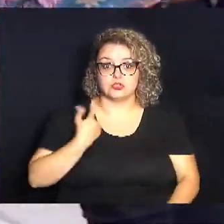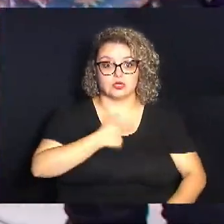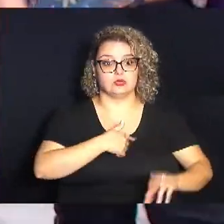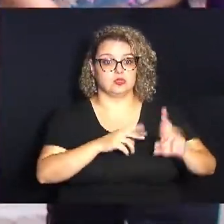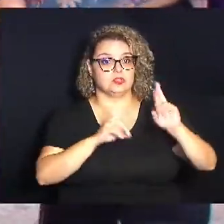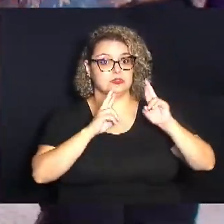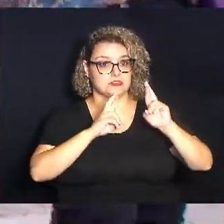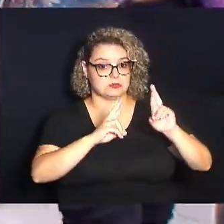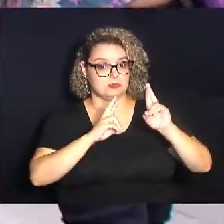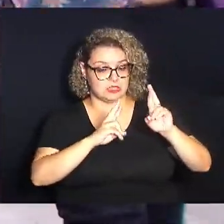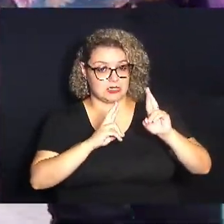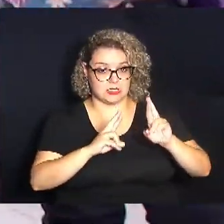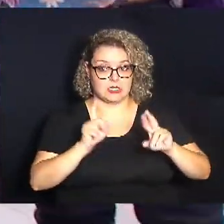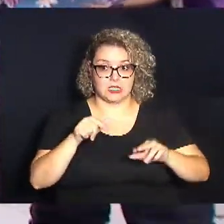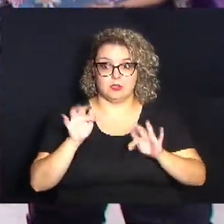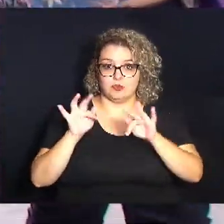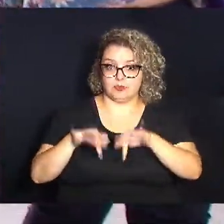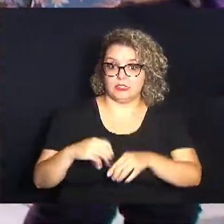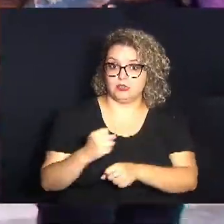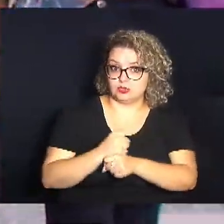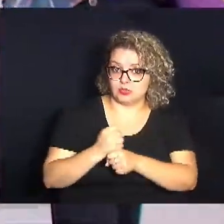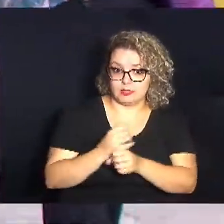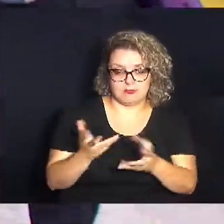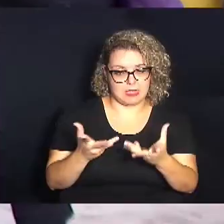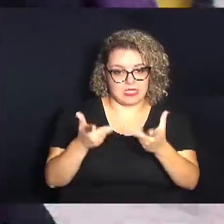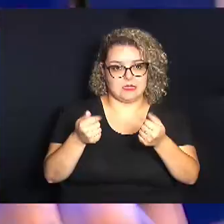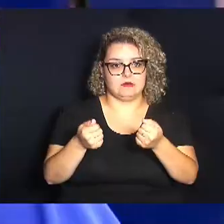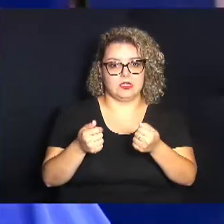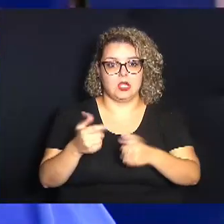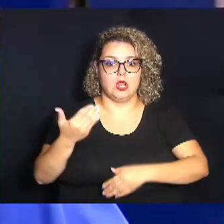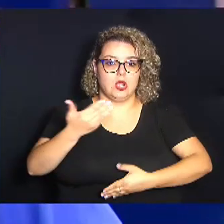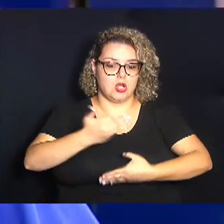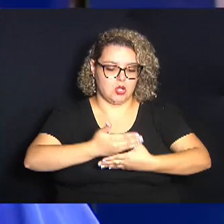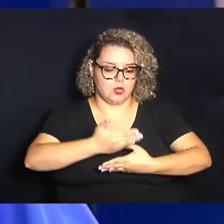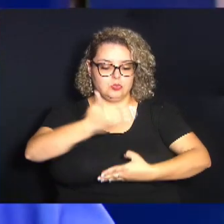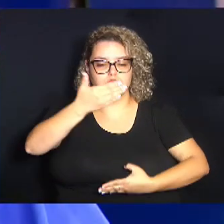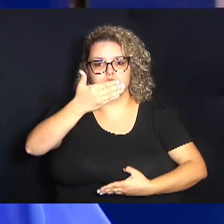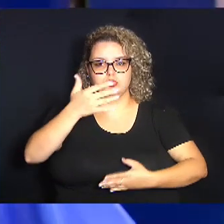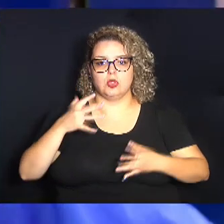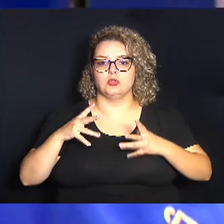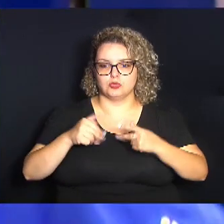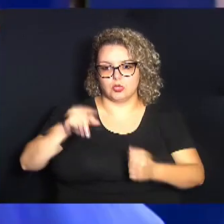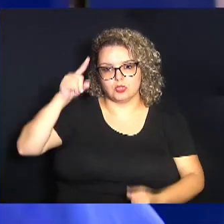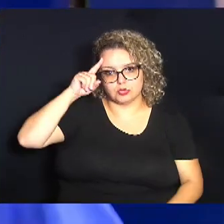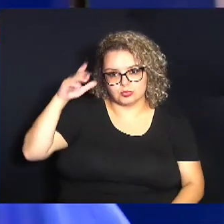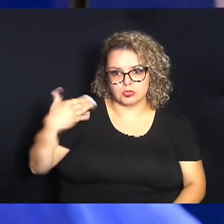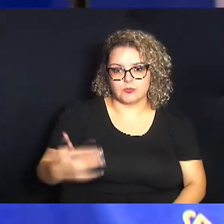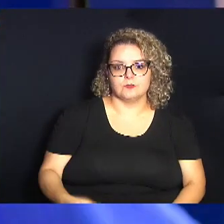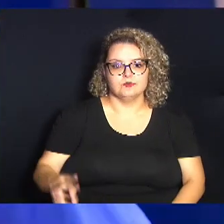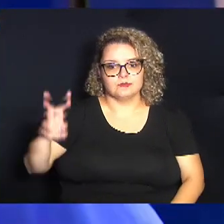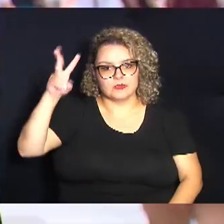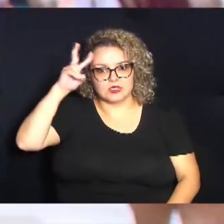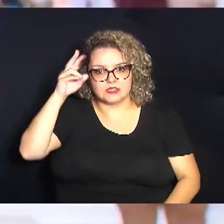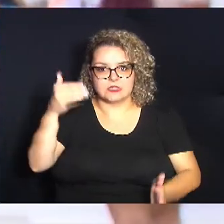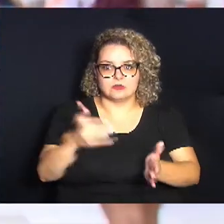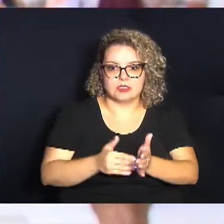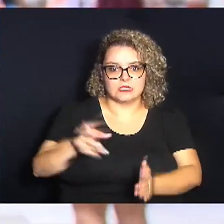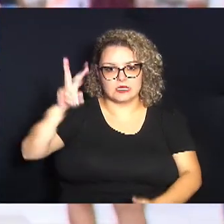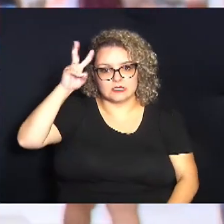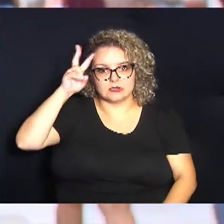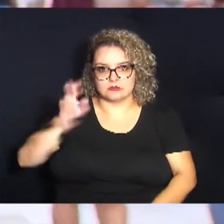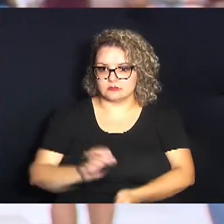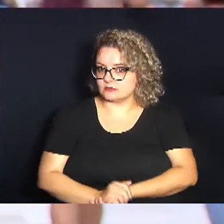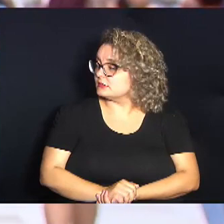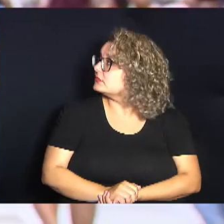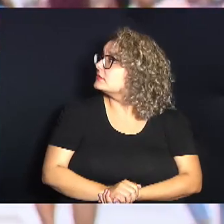expectativa realmente para o final do ano, maravilhosa. Loja aberta todos os dias, de segunda a segunda. Uma